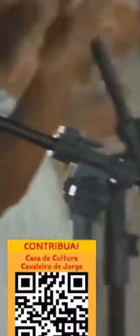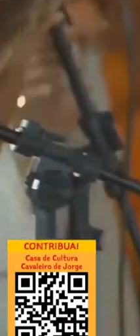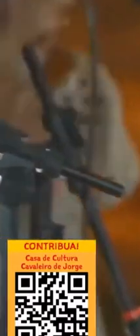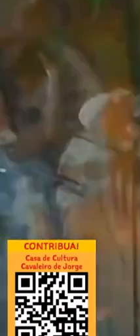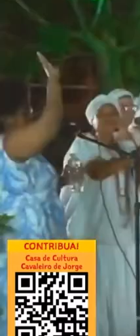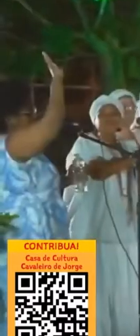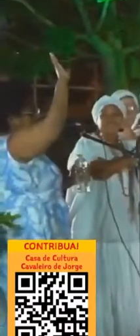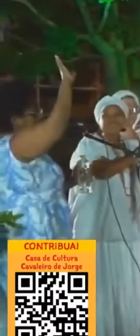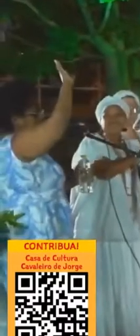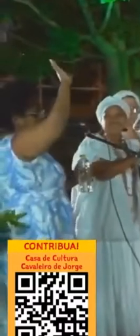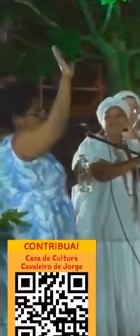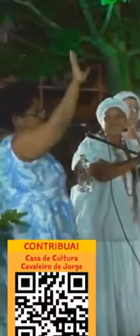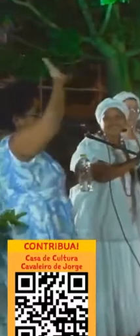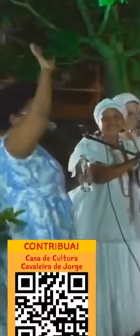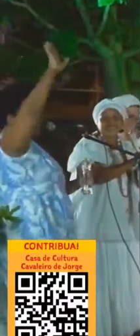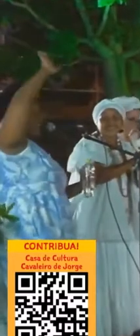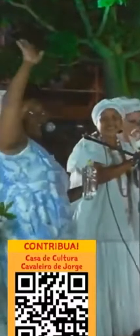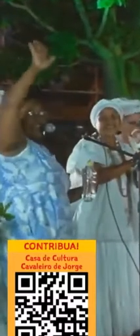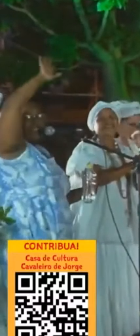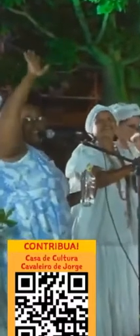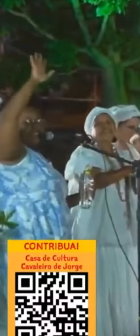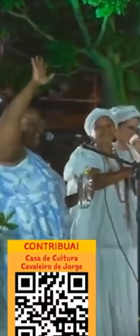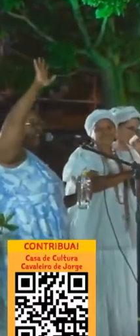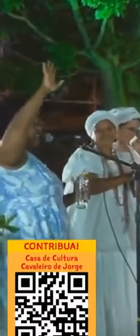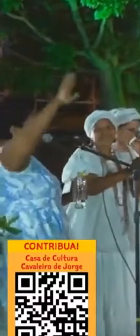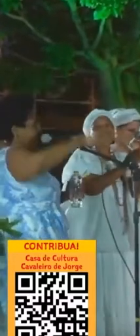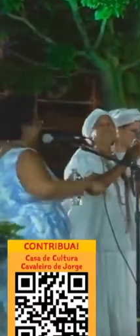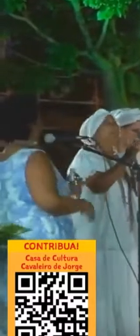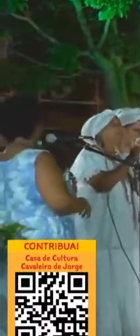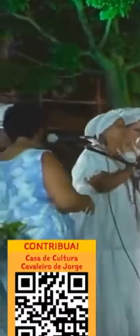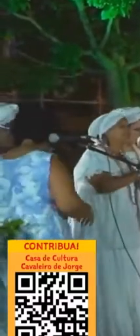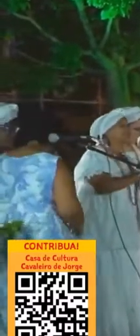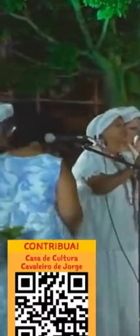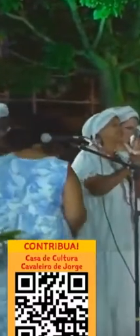Vamos passar por isso aí, vamos passar por essa alegria toda, Deus quiser.